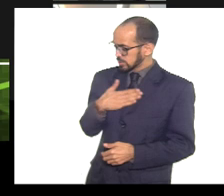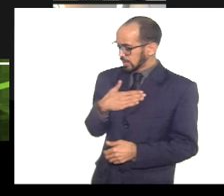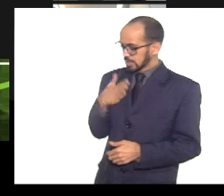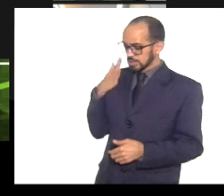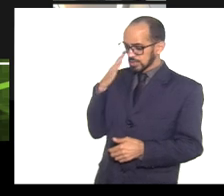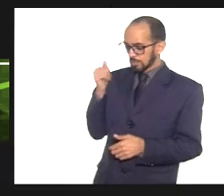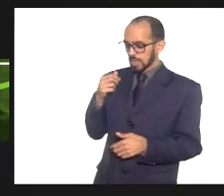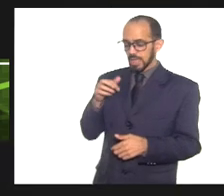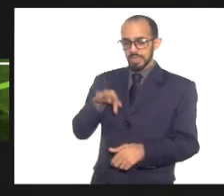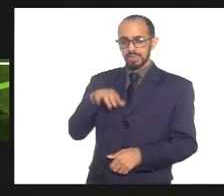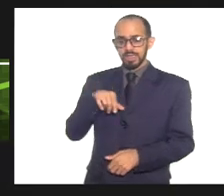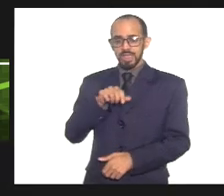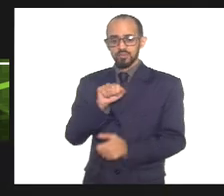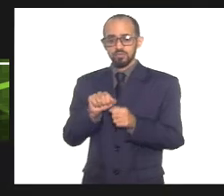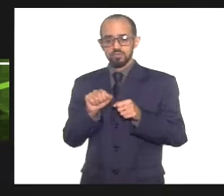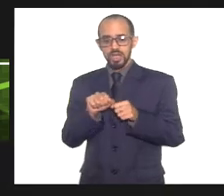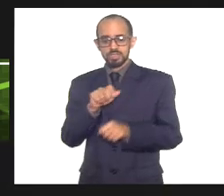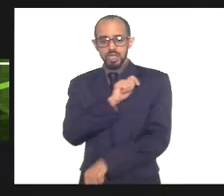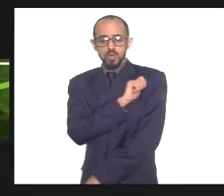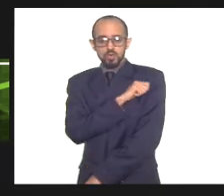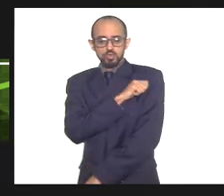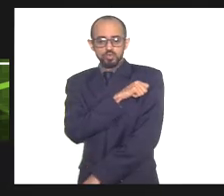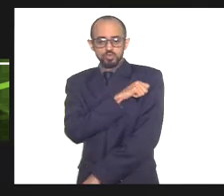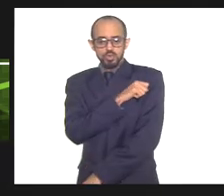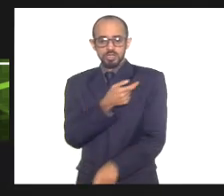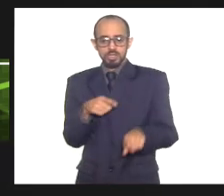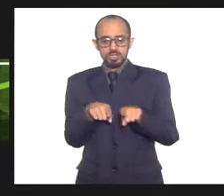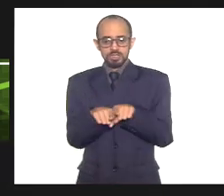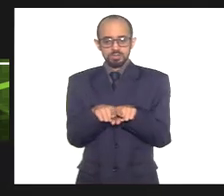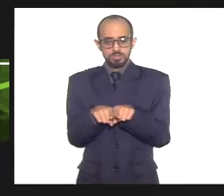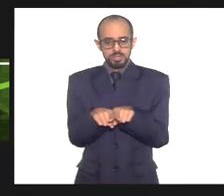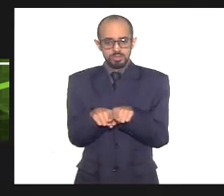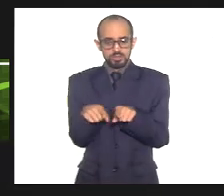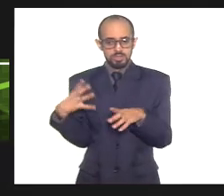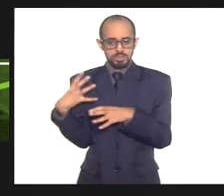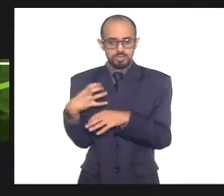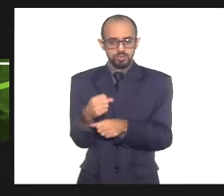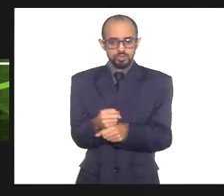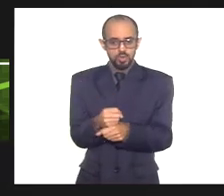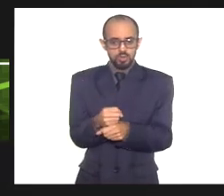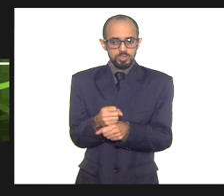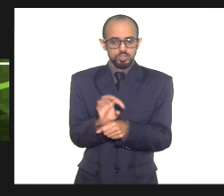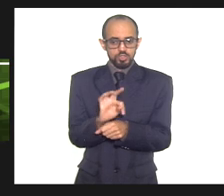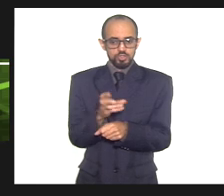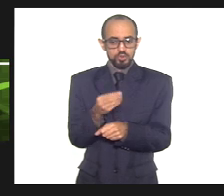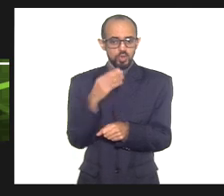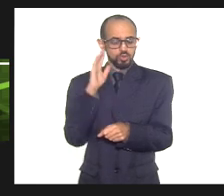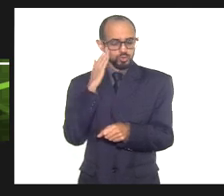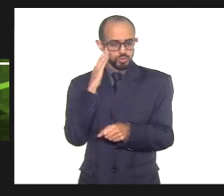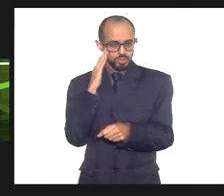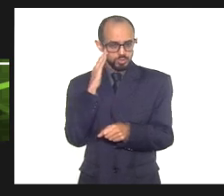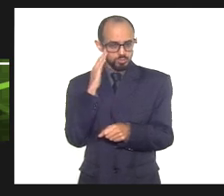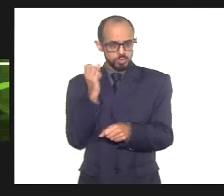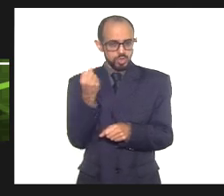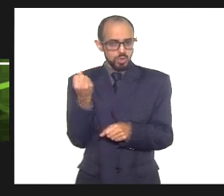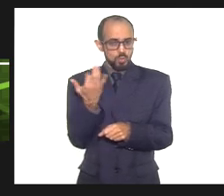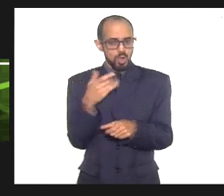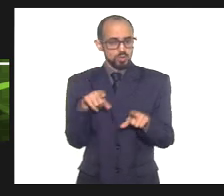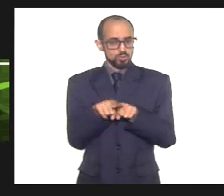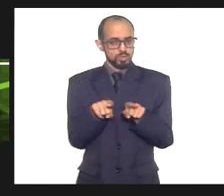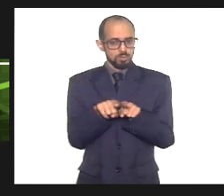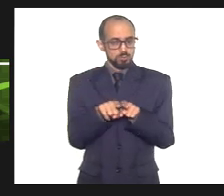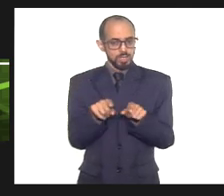a auditoria operacional dessas parcerias, dessas somas e desses entendimentos. E quando foi feita a